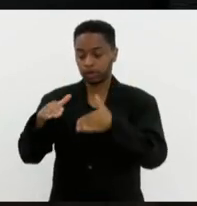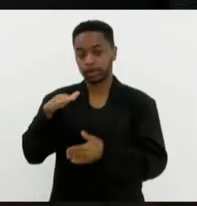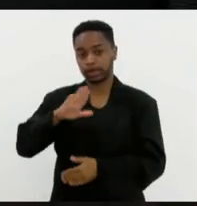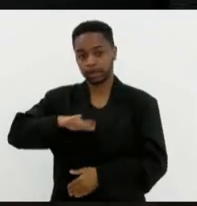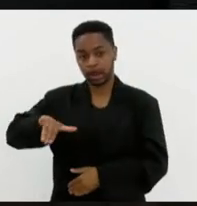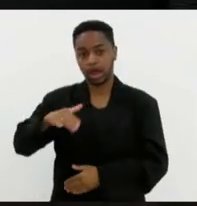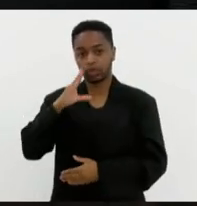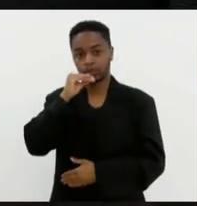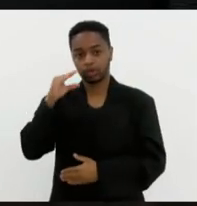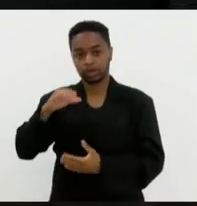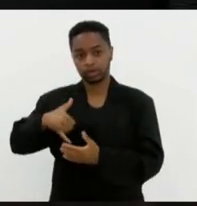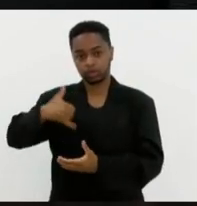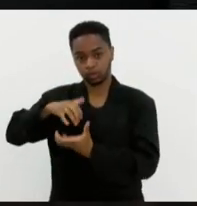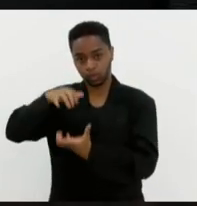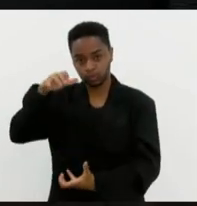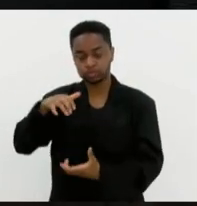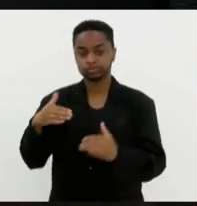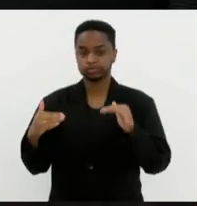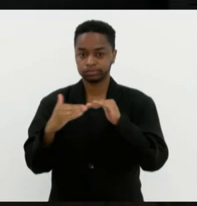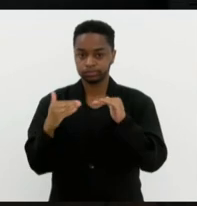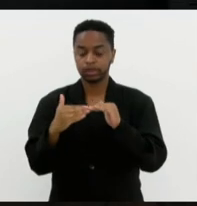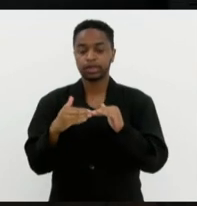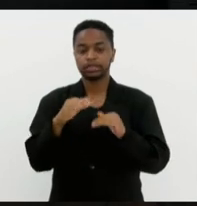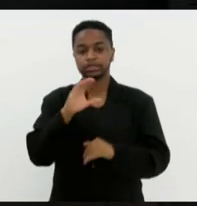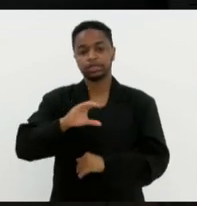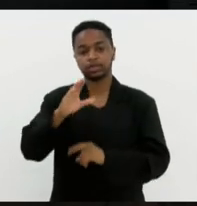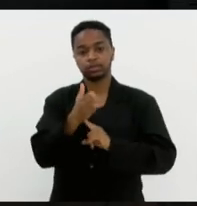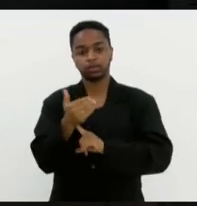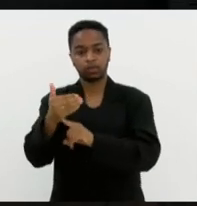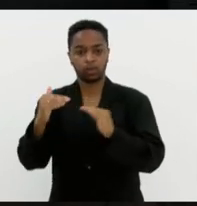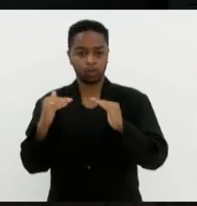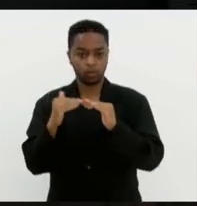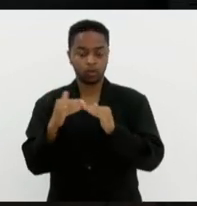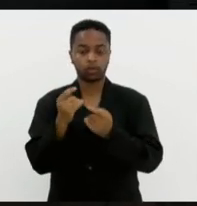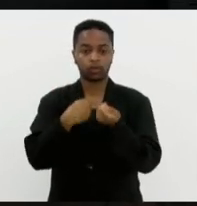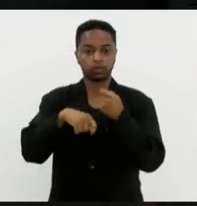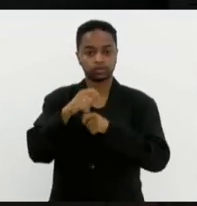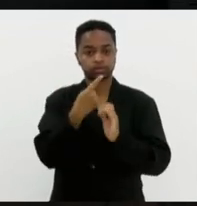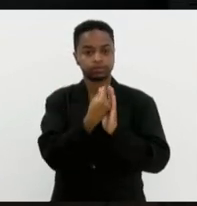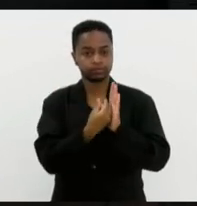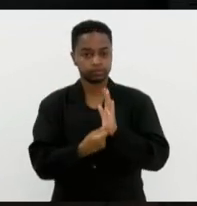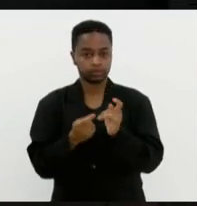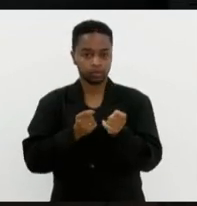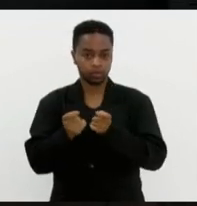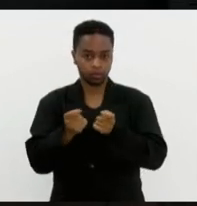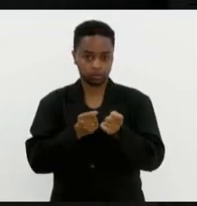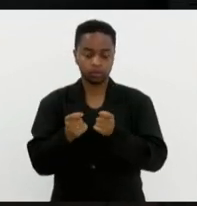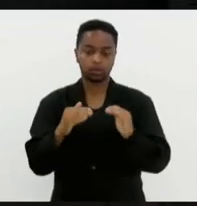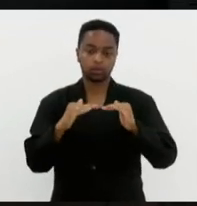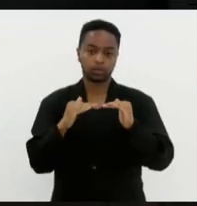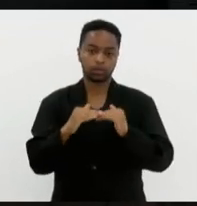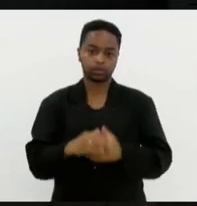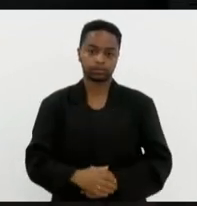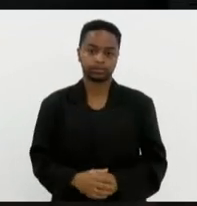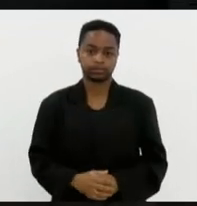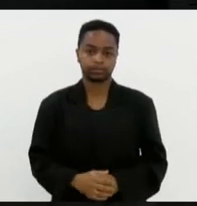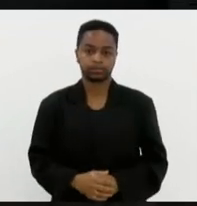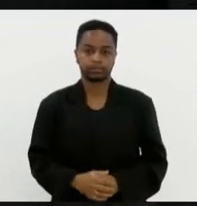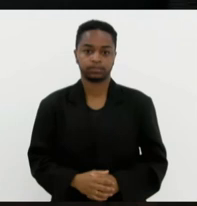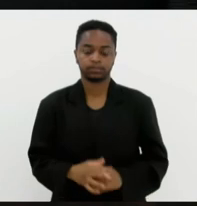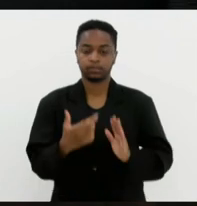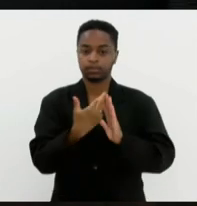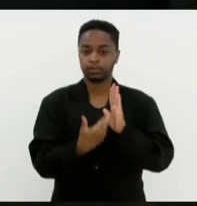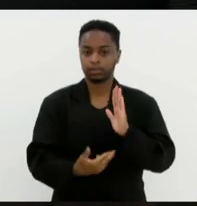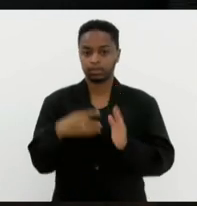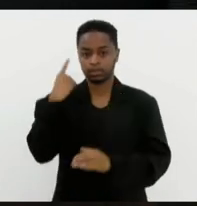adolescente e idoso favorável, ciência e tecnologia favorável e orçamento, finanças, fiscalização financeira e controle favorável.